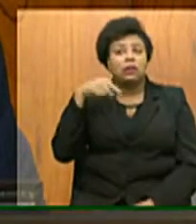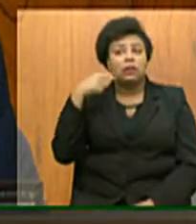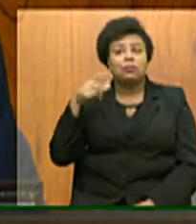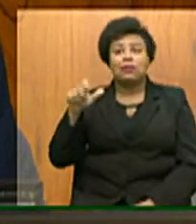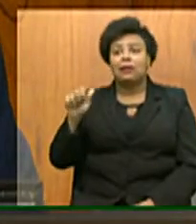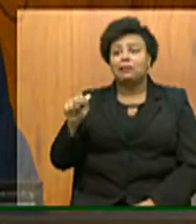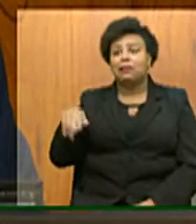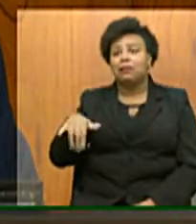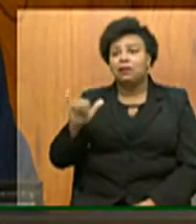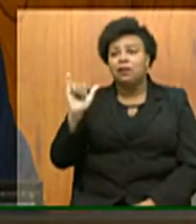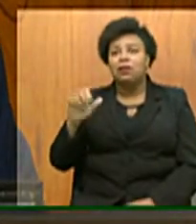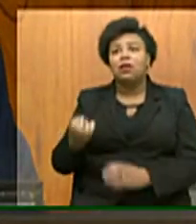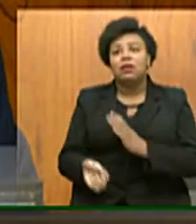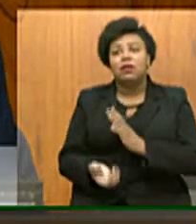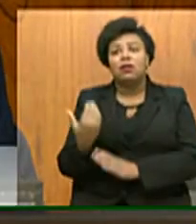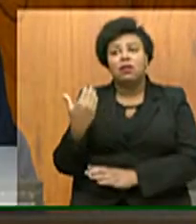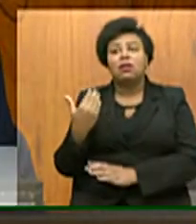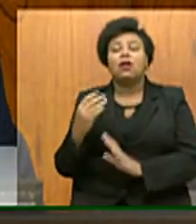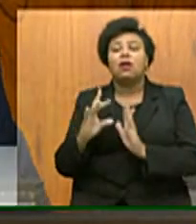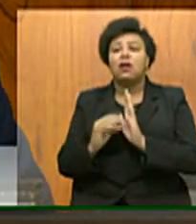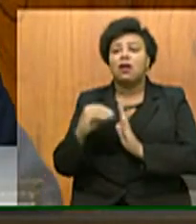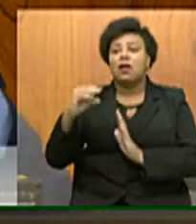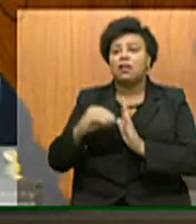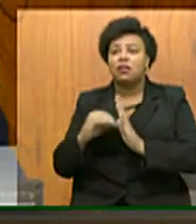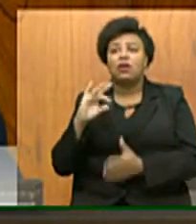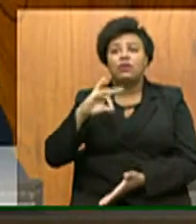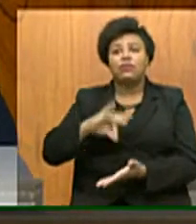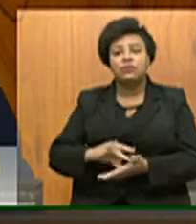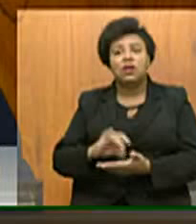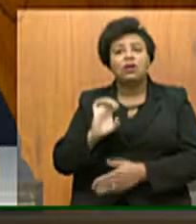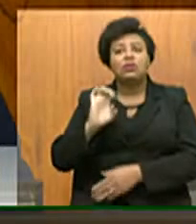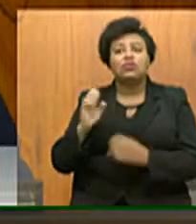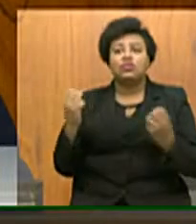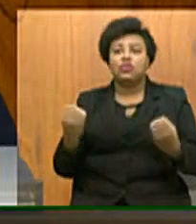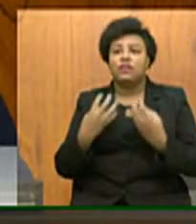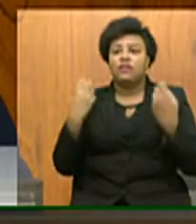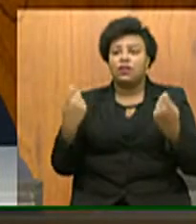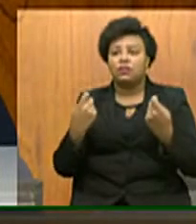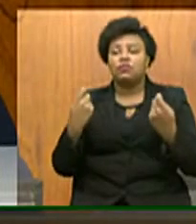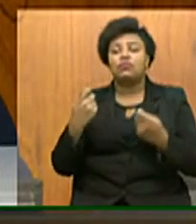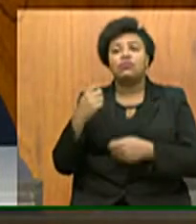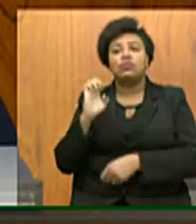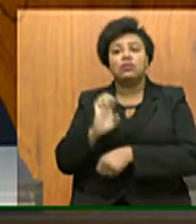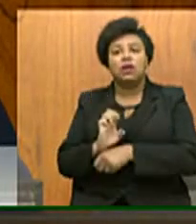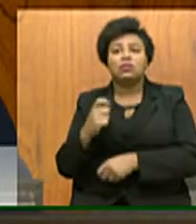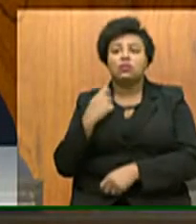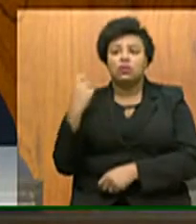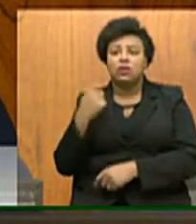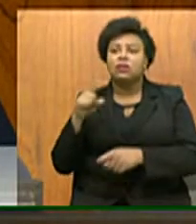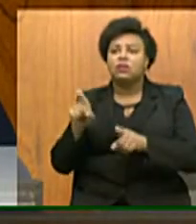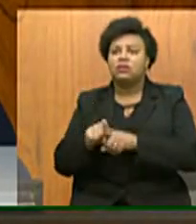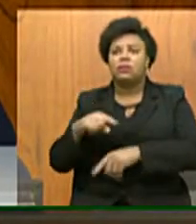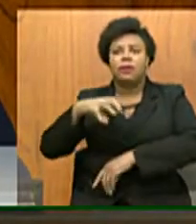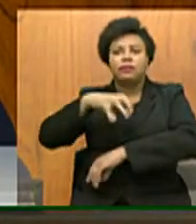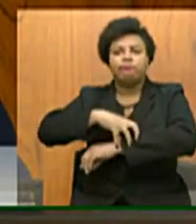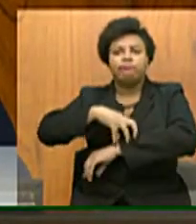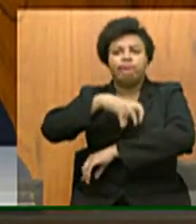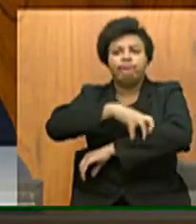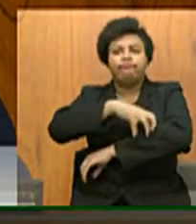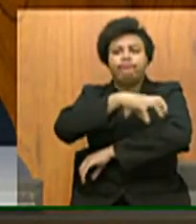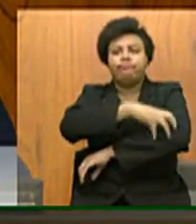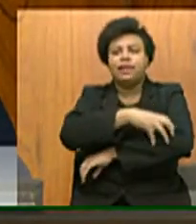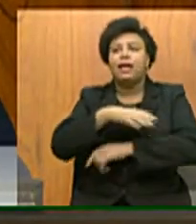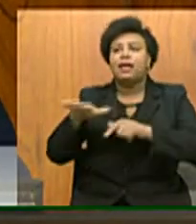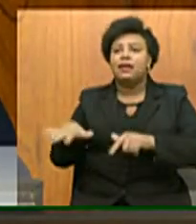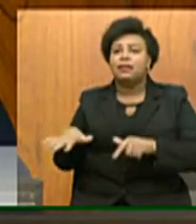institui no calendário oficial de eventos do Estado do Rio Grande do Sul e no calendário de eventos do Parque Estadual Assis Brasil, de exposições Assis Brasil,